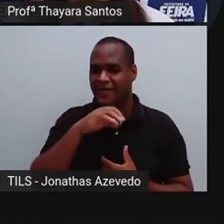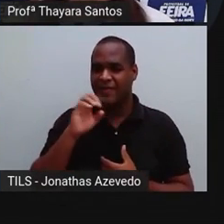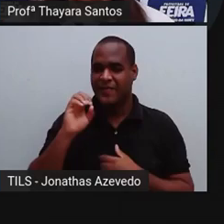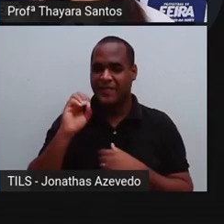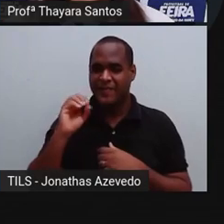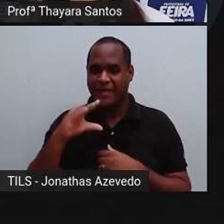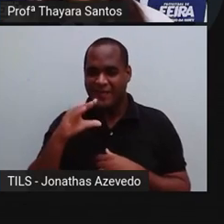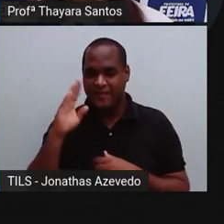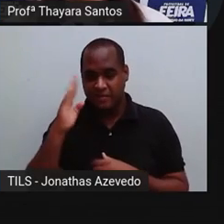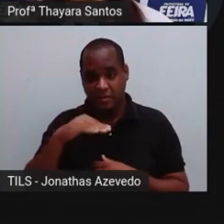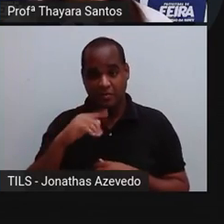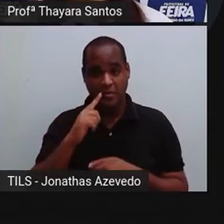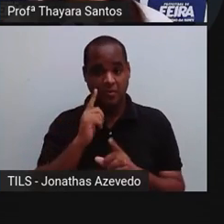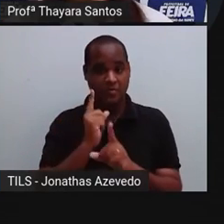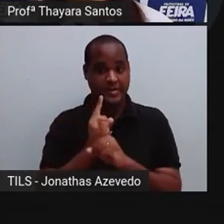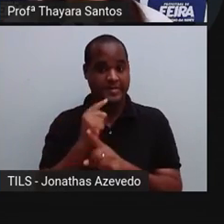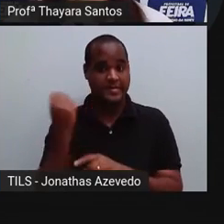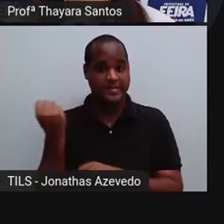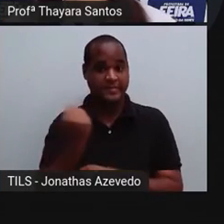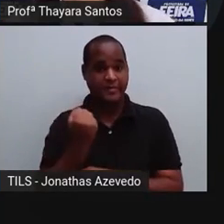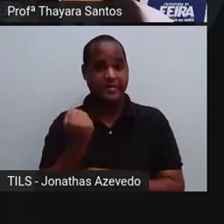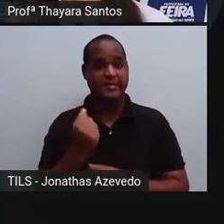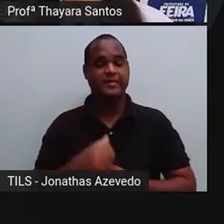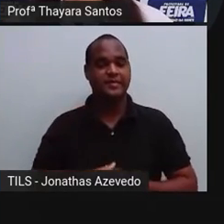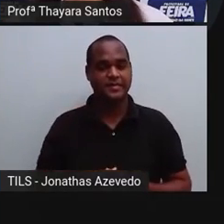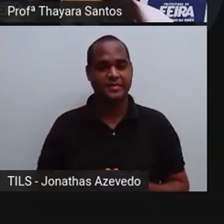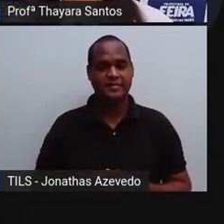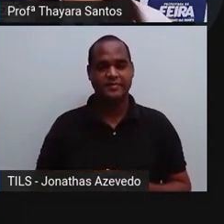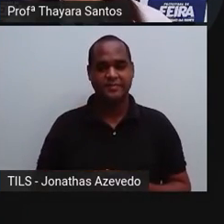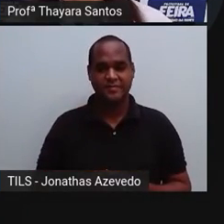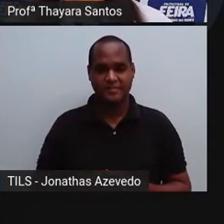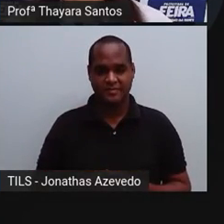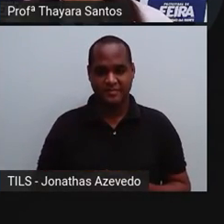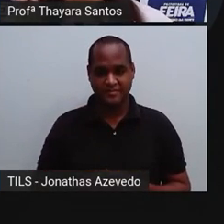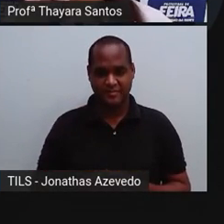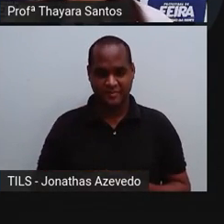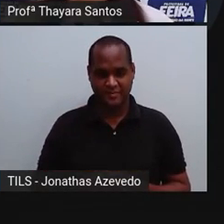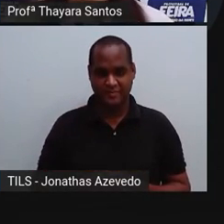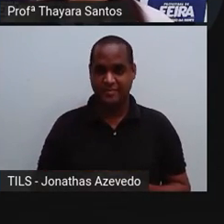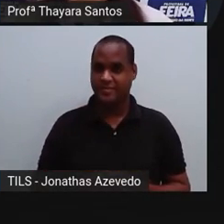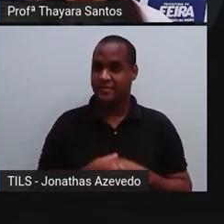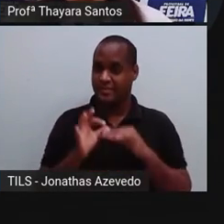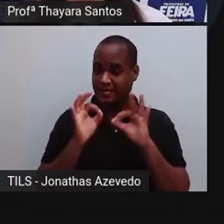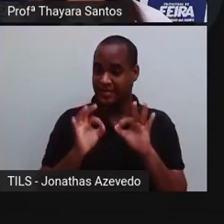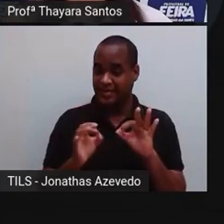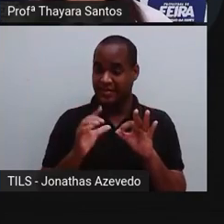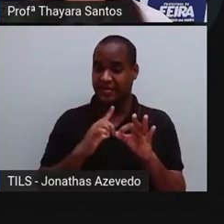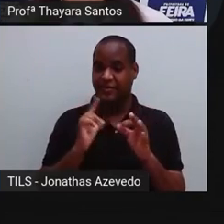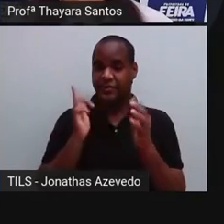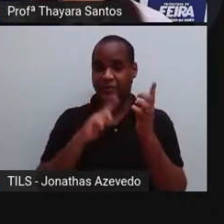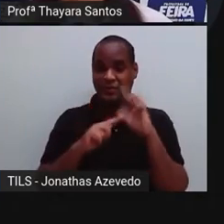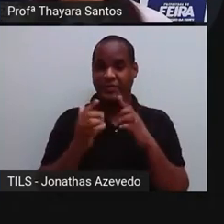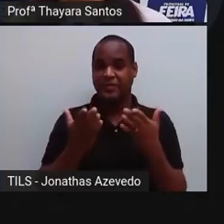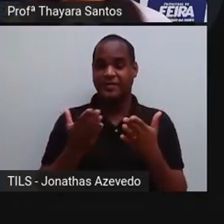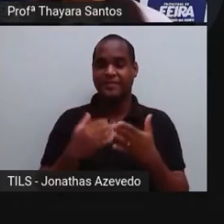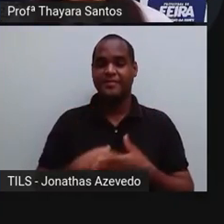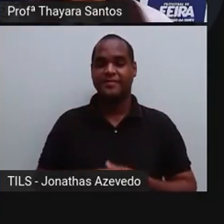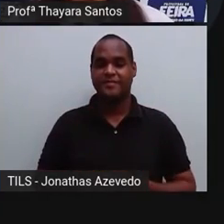eles encontrarem a gente, eles matam a gente. Então, entrei na casinha certa já, ó.